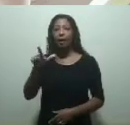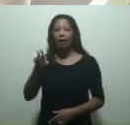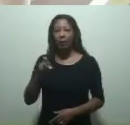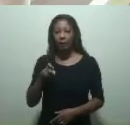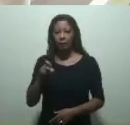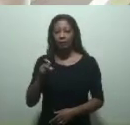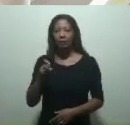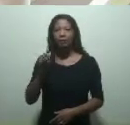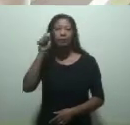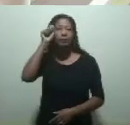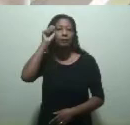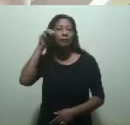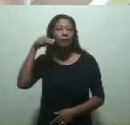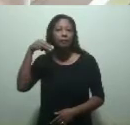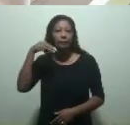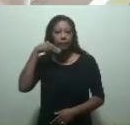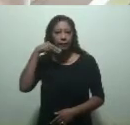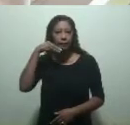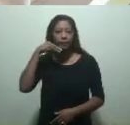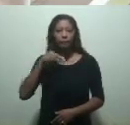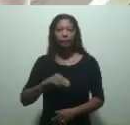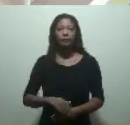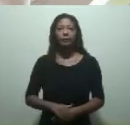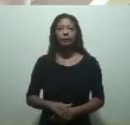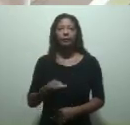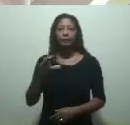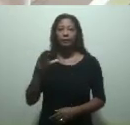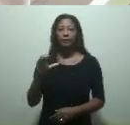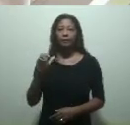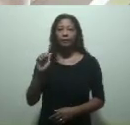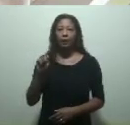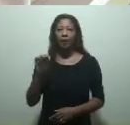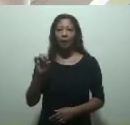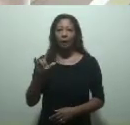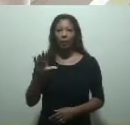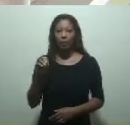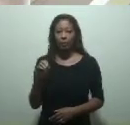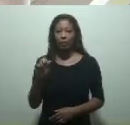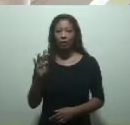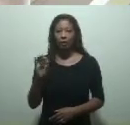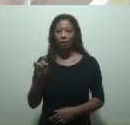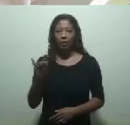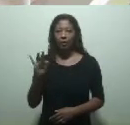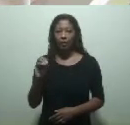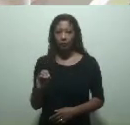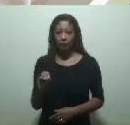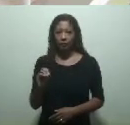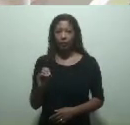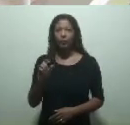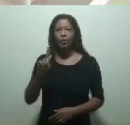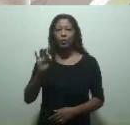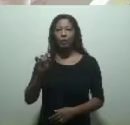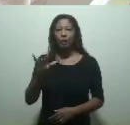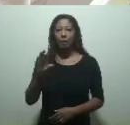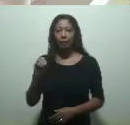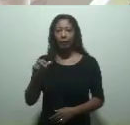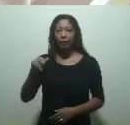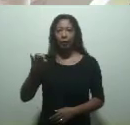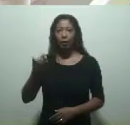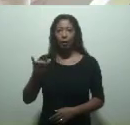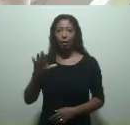Nunes, Ana Michele de Farias Cabral, Carlos Alberto da Silva Targino, Gustavo Negócio de